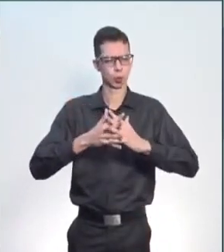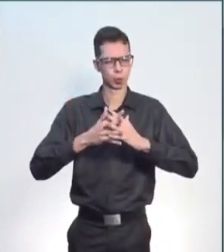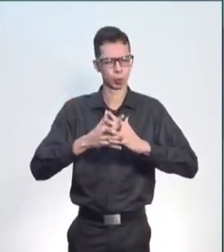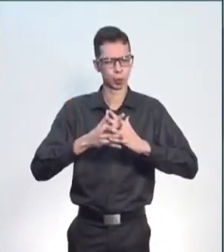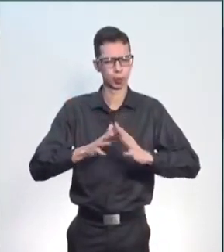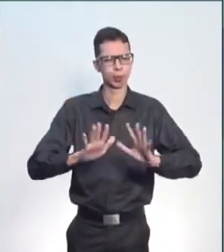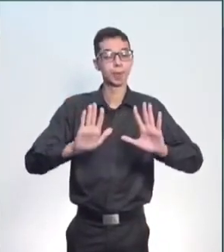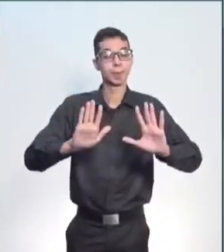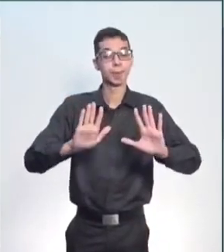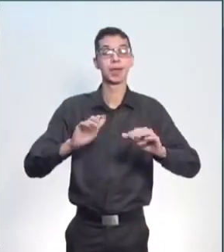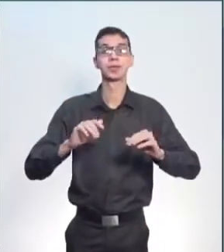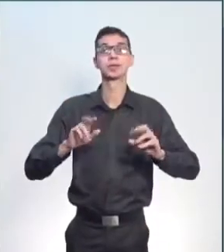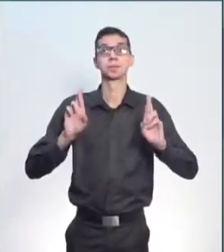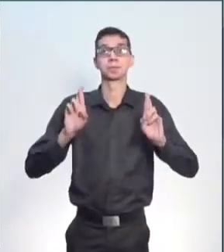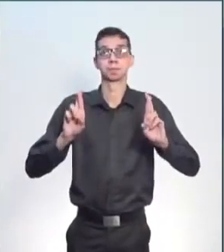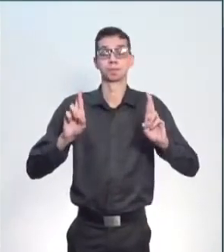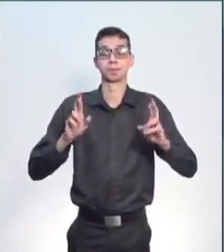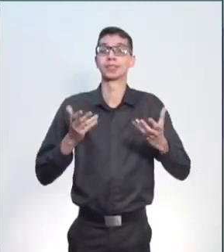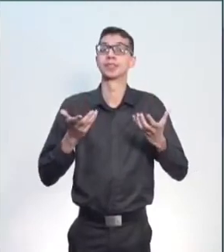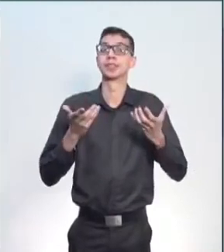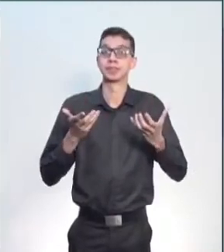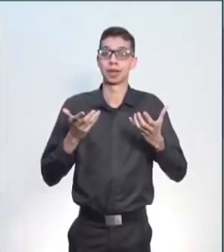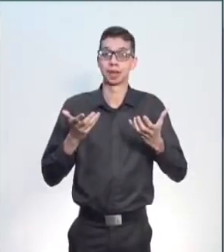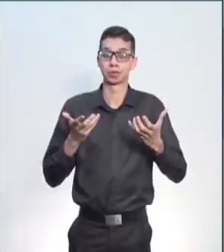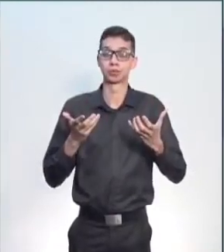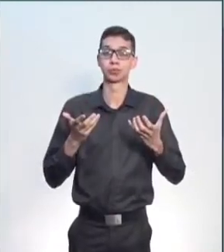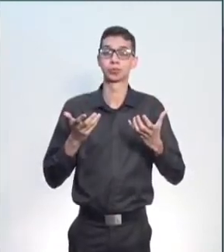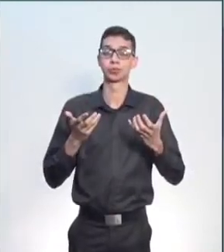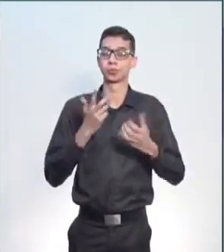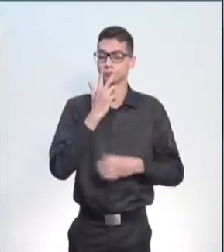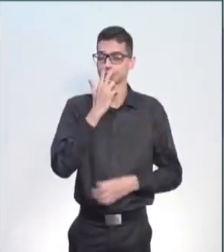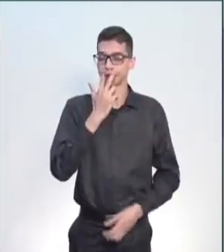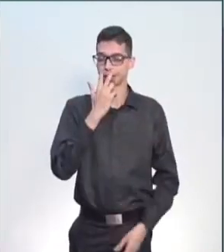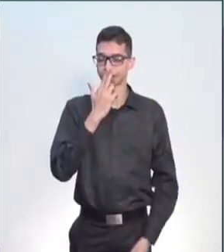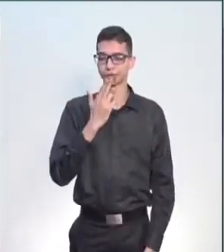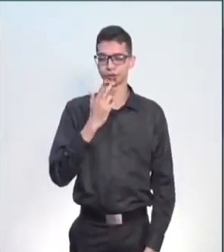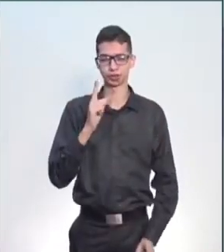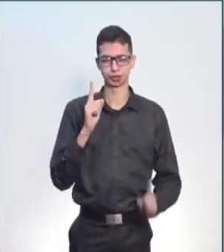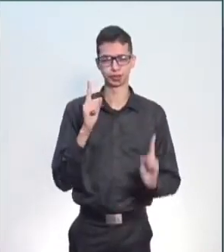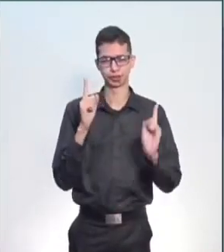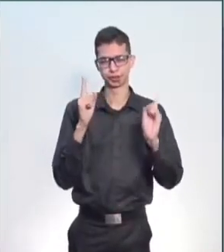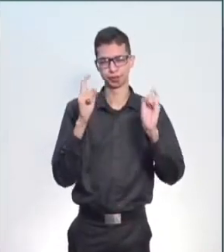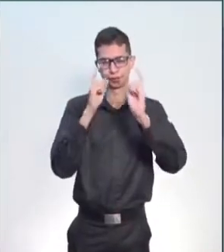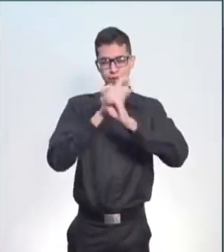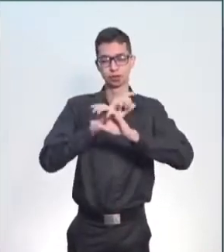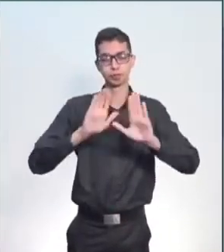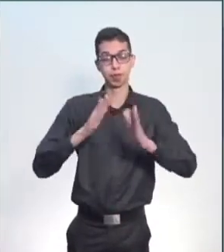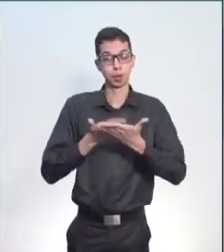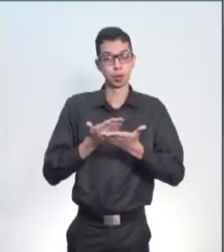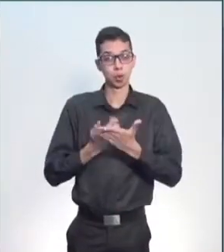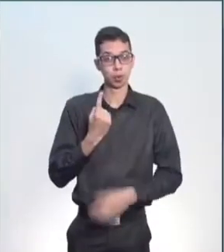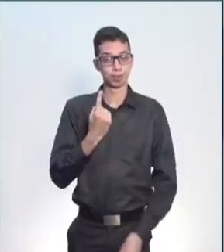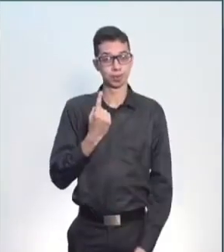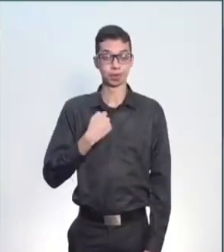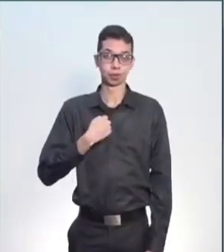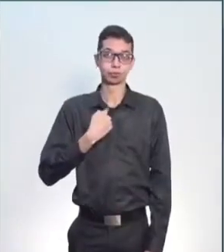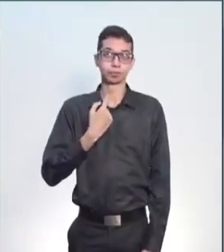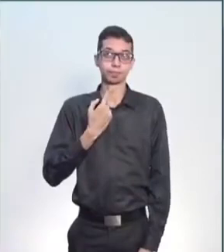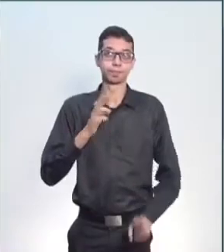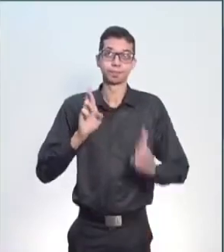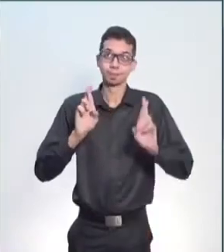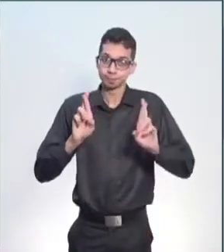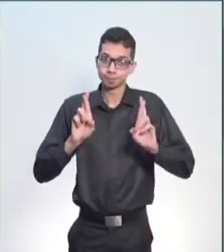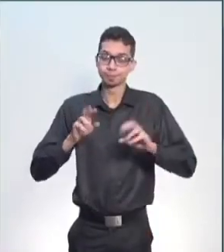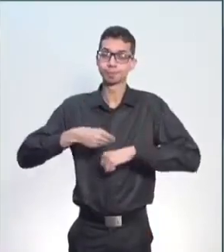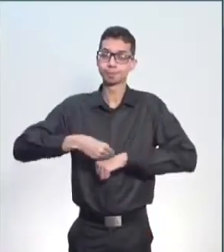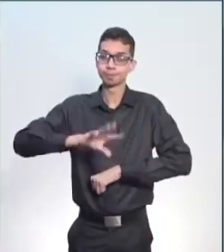muita sorte em conseguir desenvolver essa habilidade tão complexa em uma aula, né? Nós sabemos